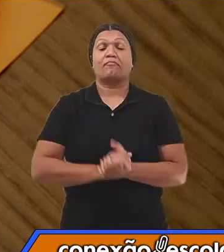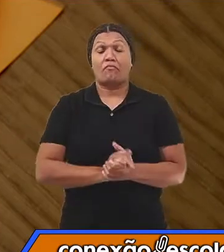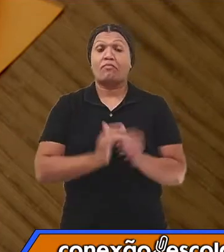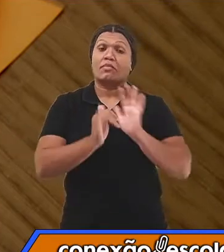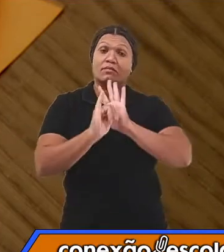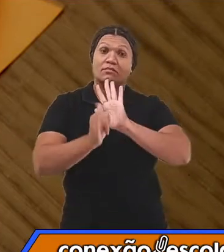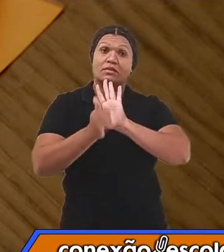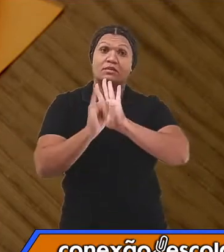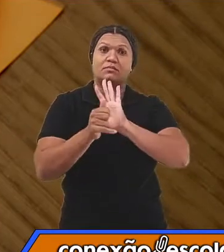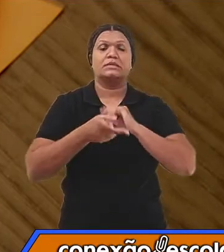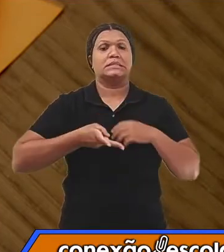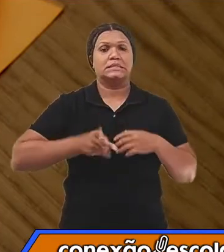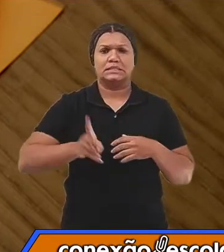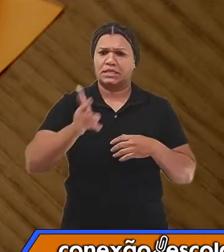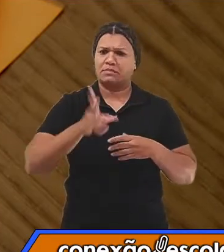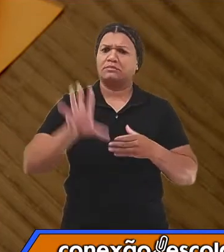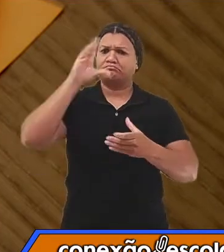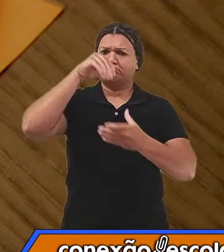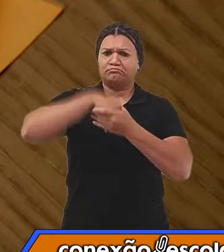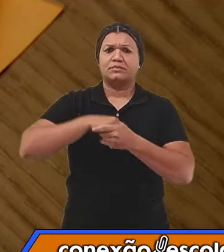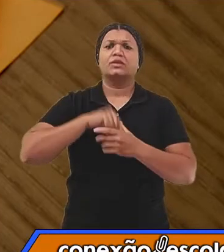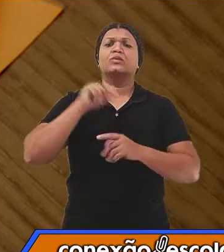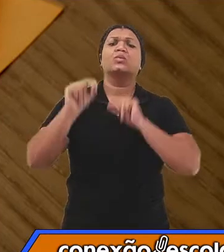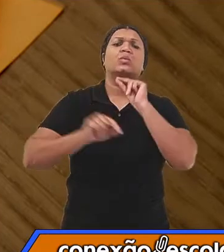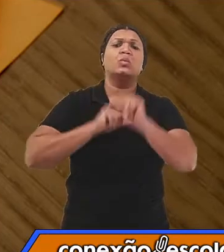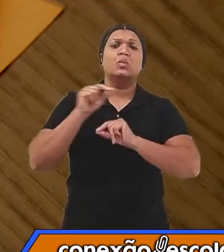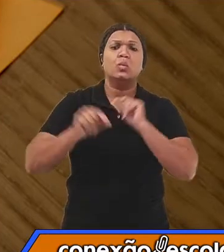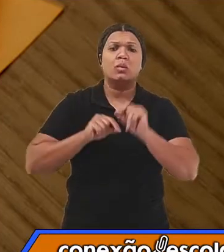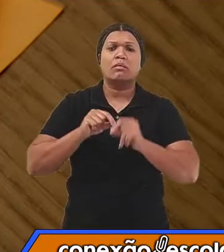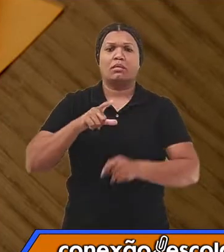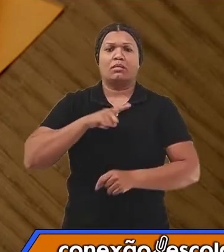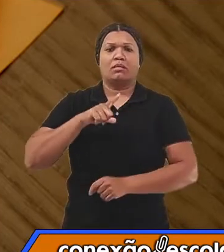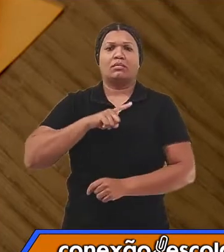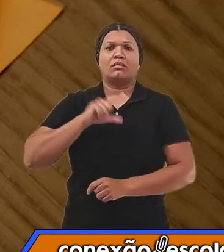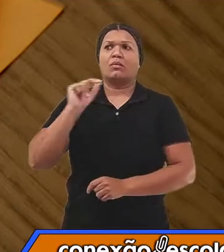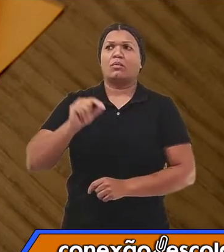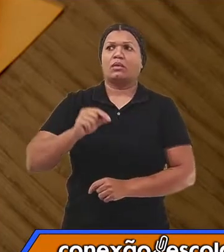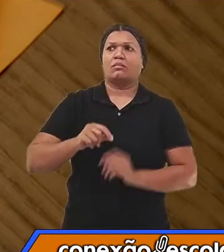sempre traz, embutida nela, uma lição de moral.